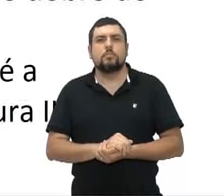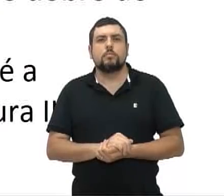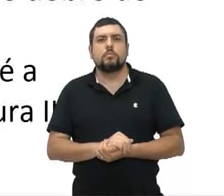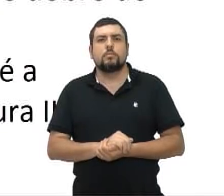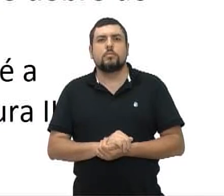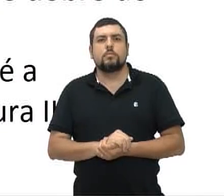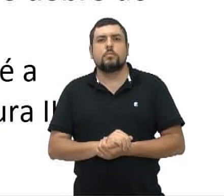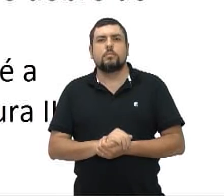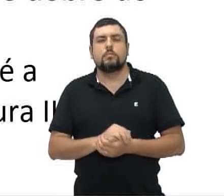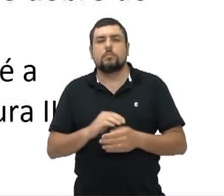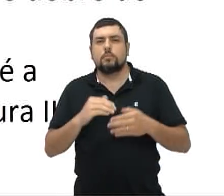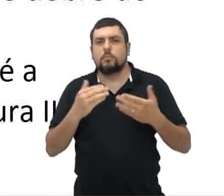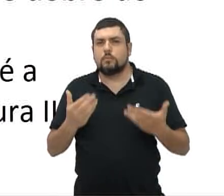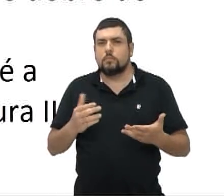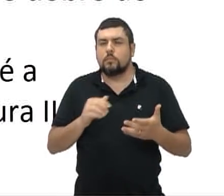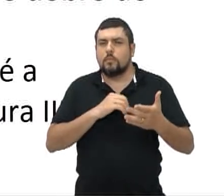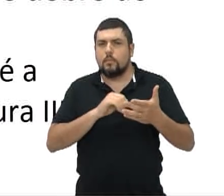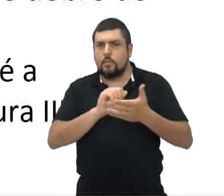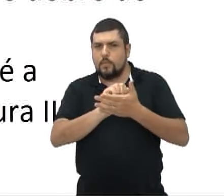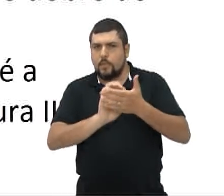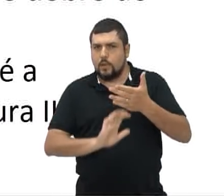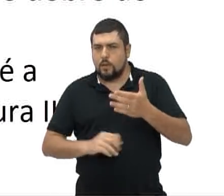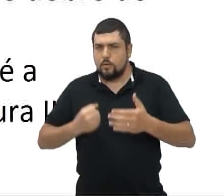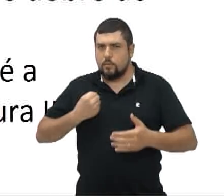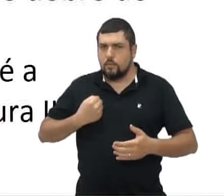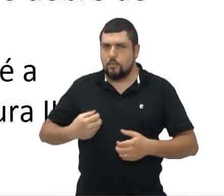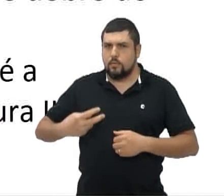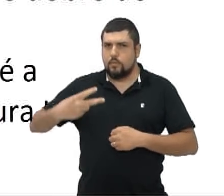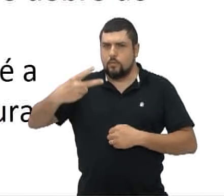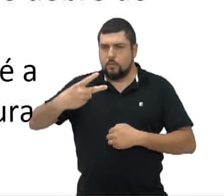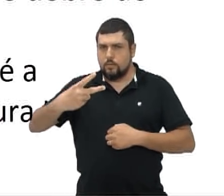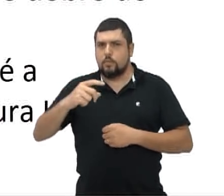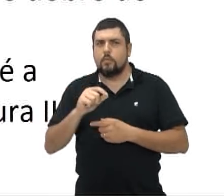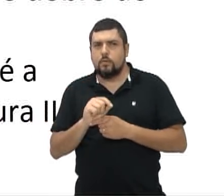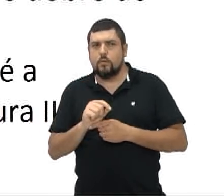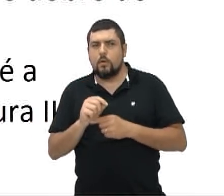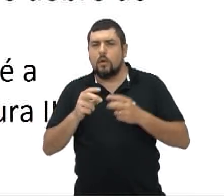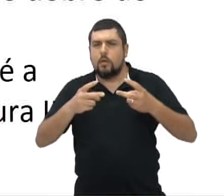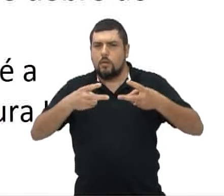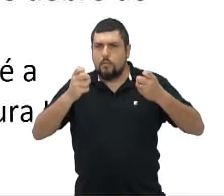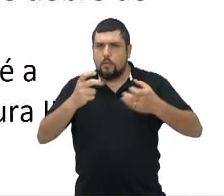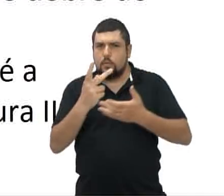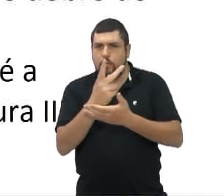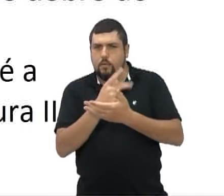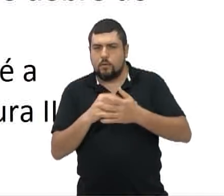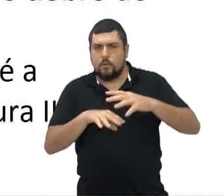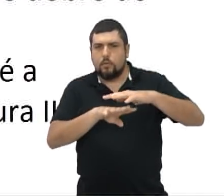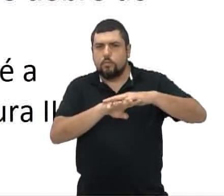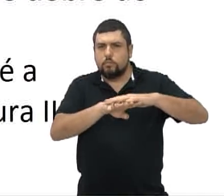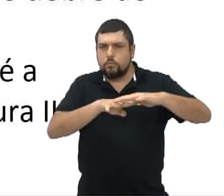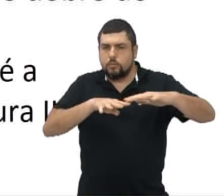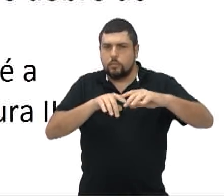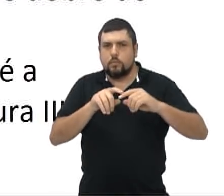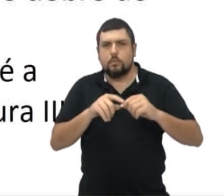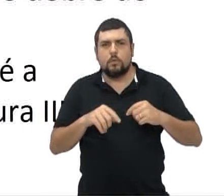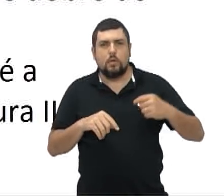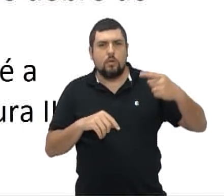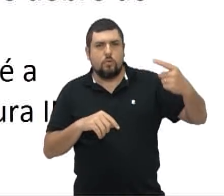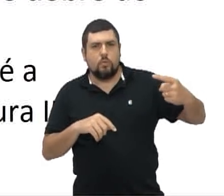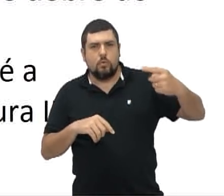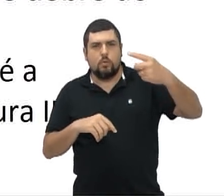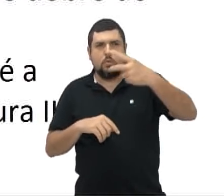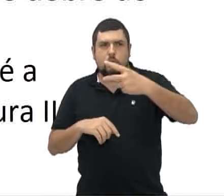No exercício 2, observe as figuras desenhadas na malha quadriculada. Tem a figura 1,